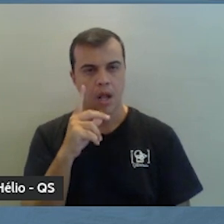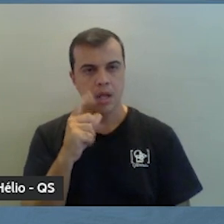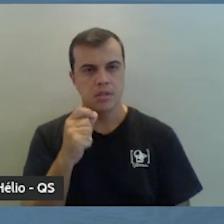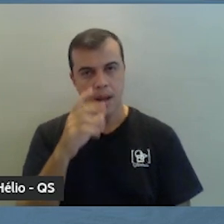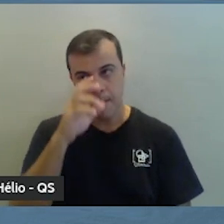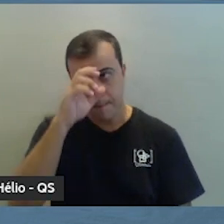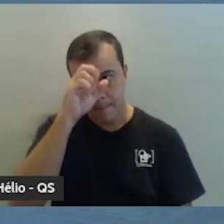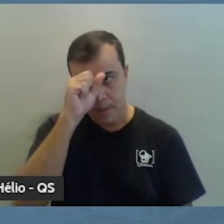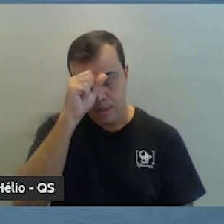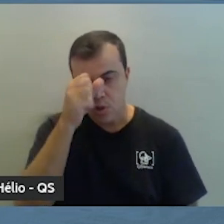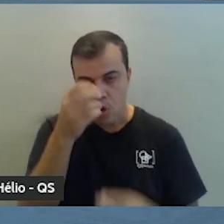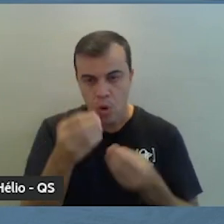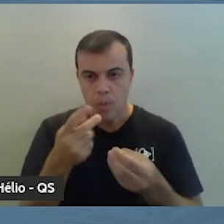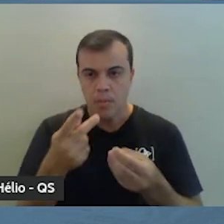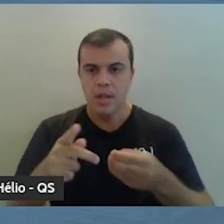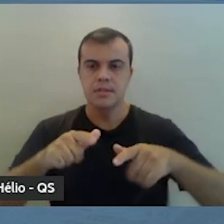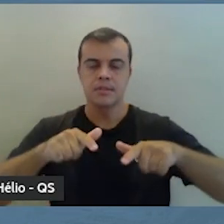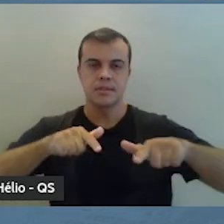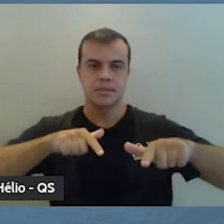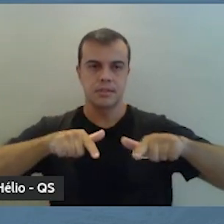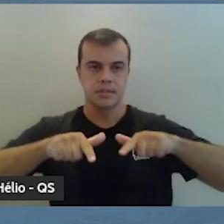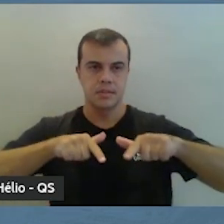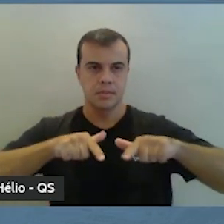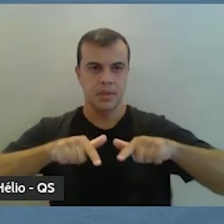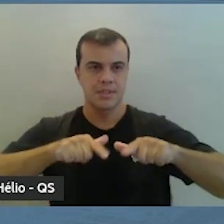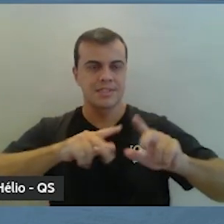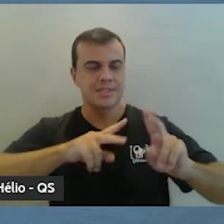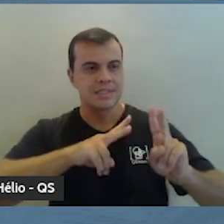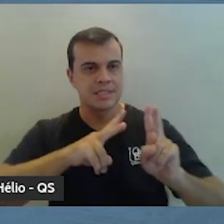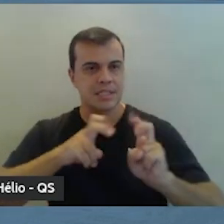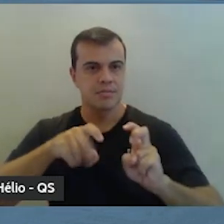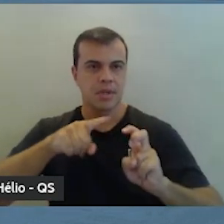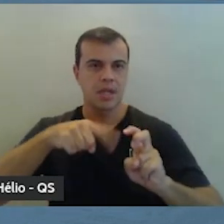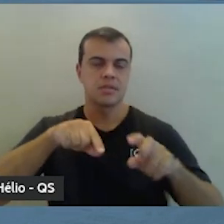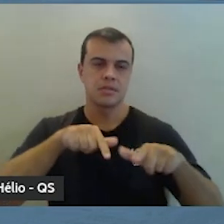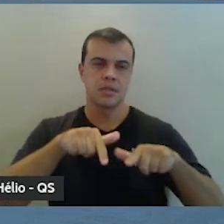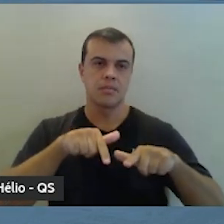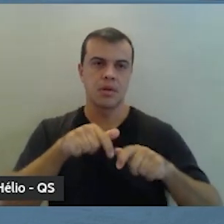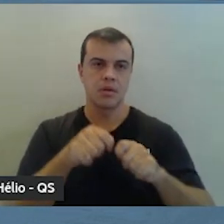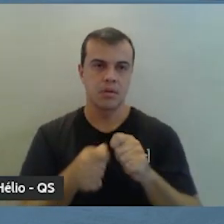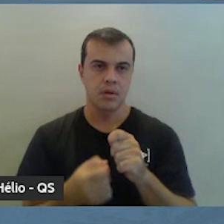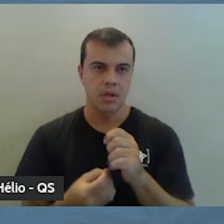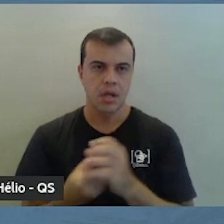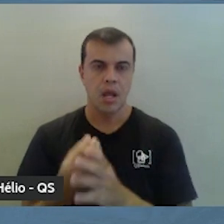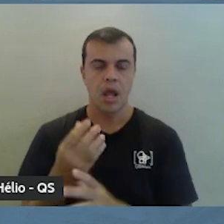aprende como eles trabalham, as temáticas que eles trabalham e produz arte,